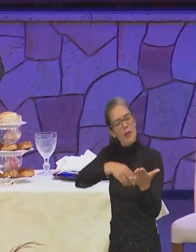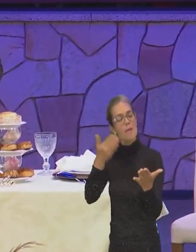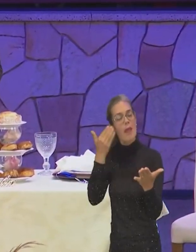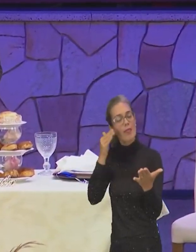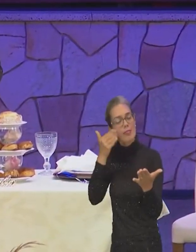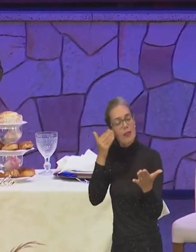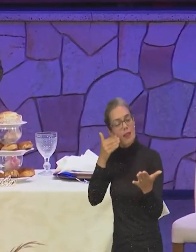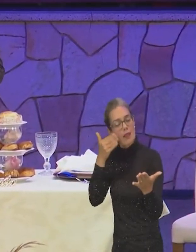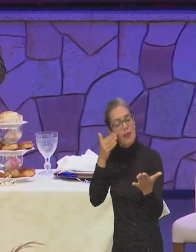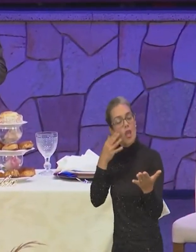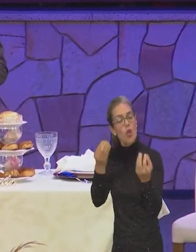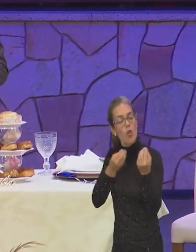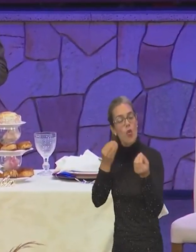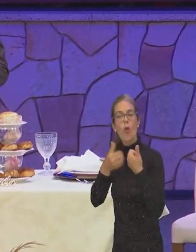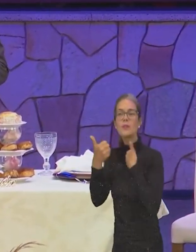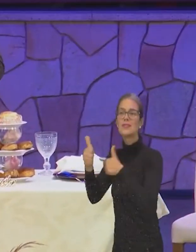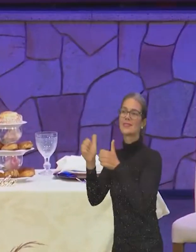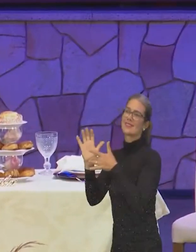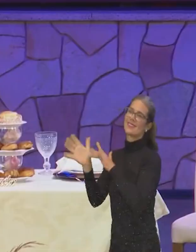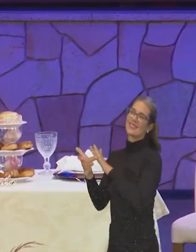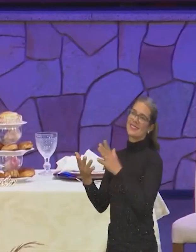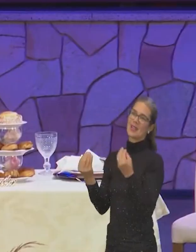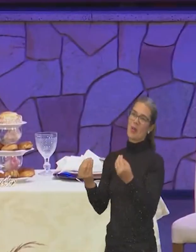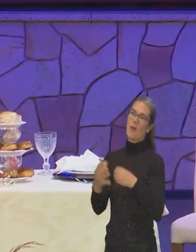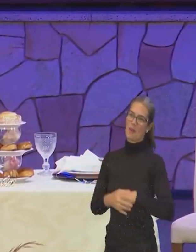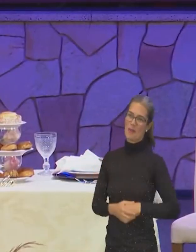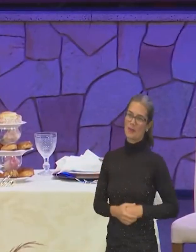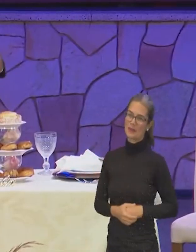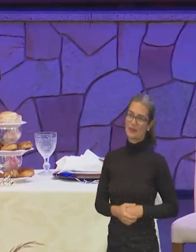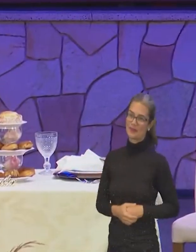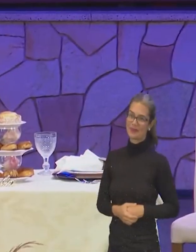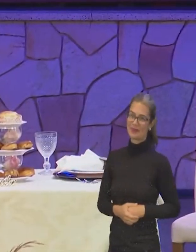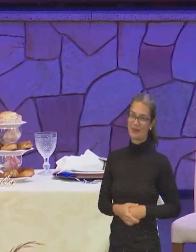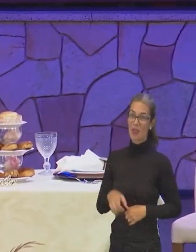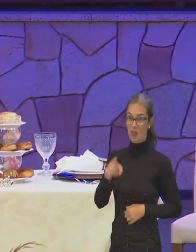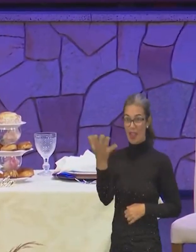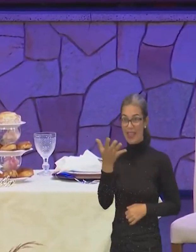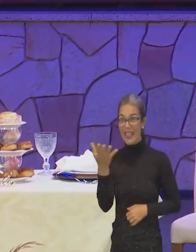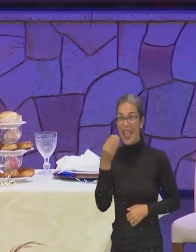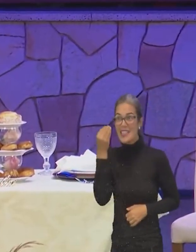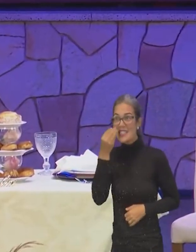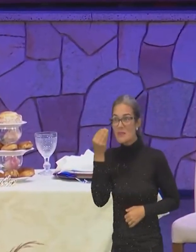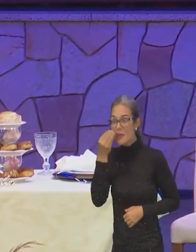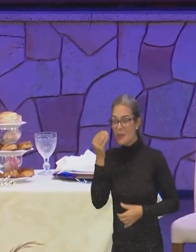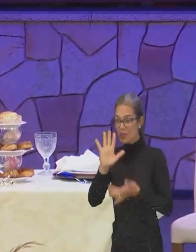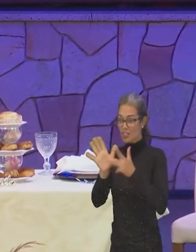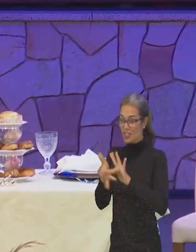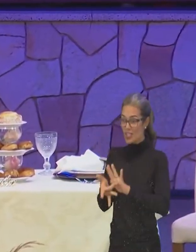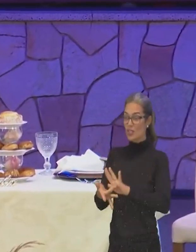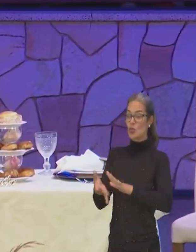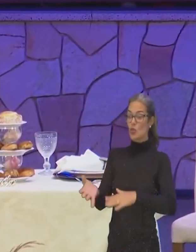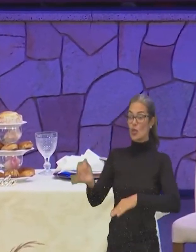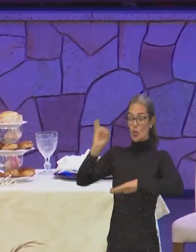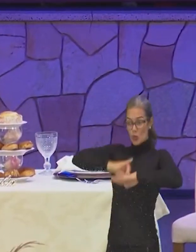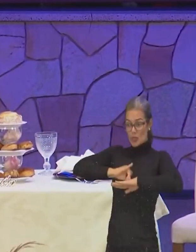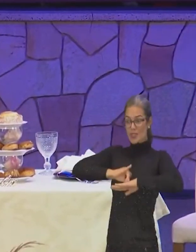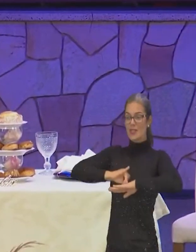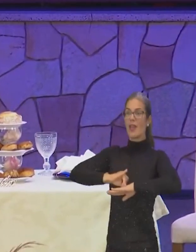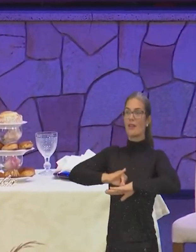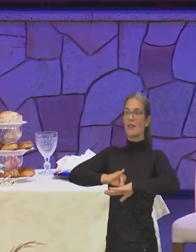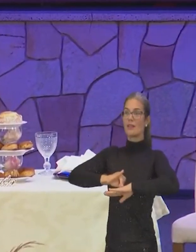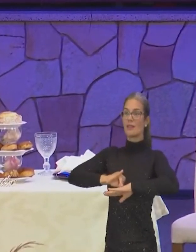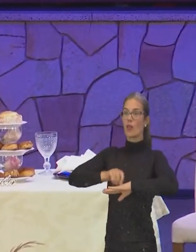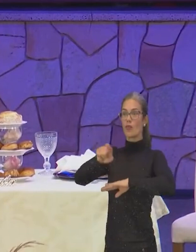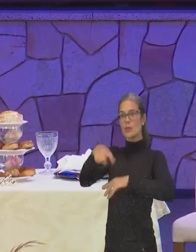Cristo. Se você quer viver um savive de verdade, no centro da sua mesa tem que ter uma Bíblia